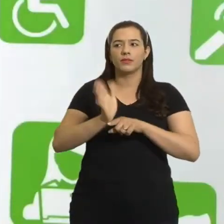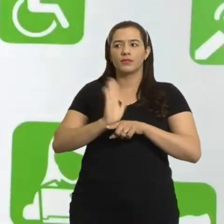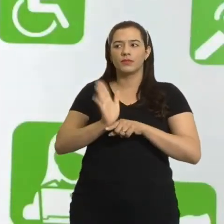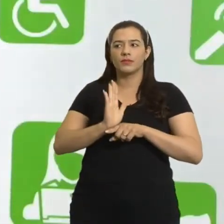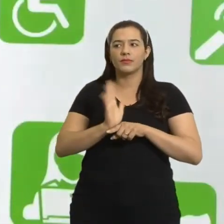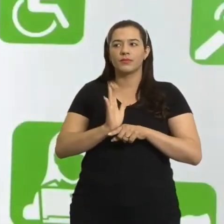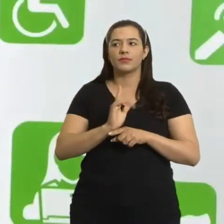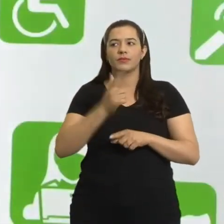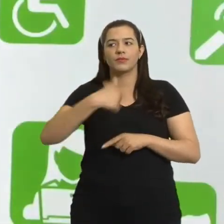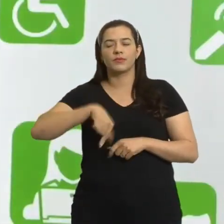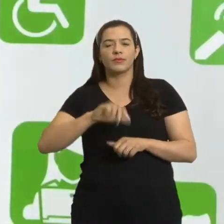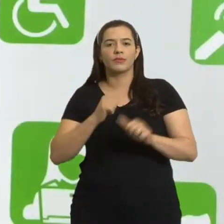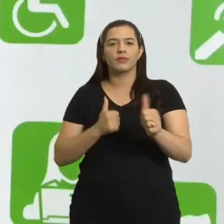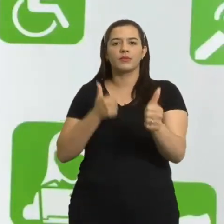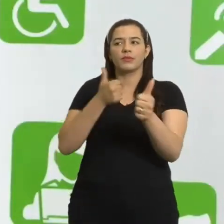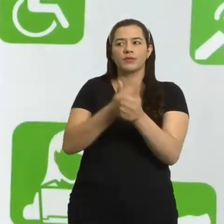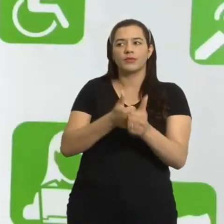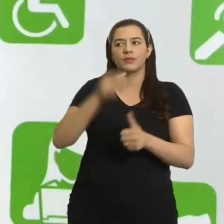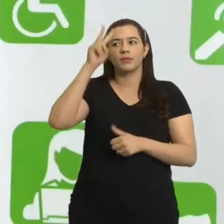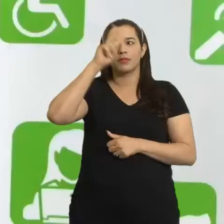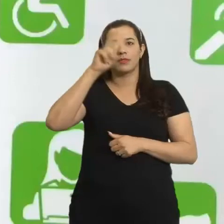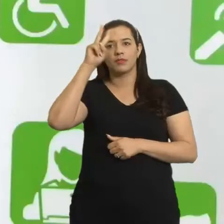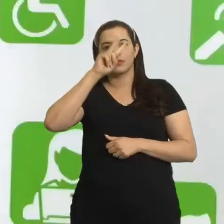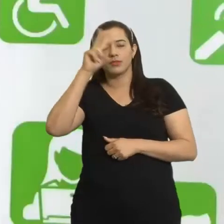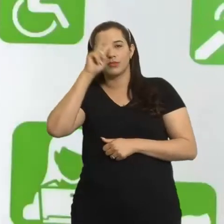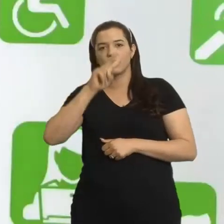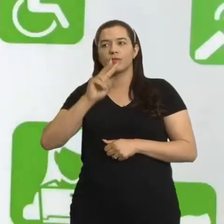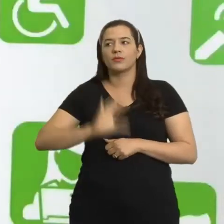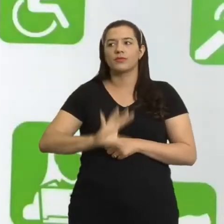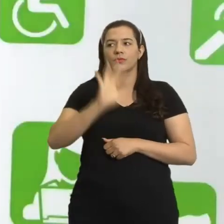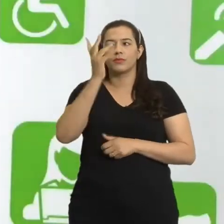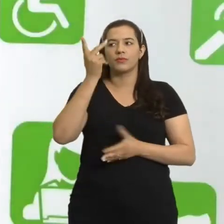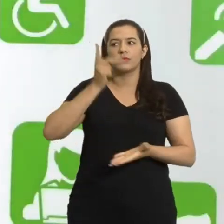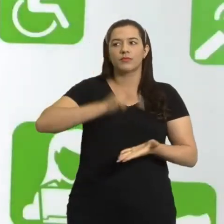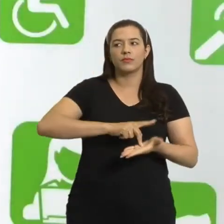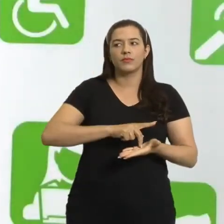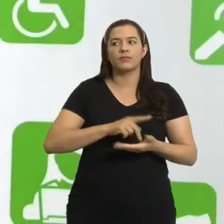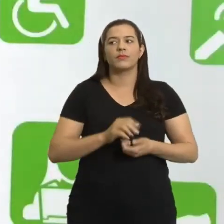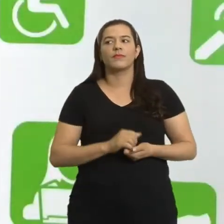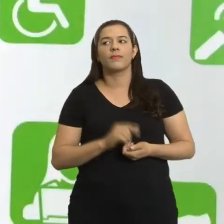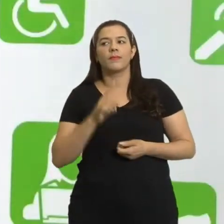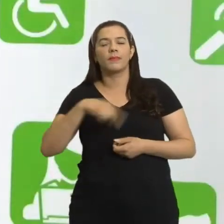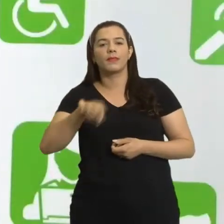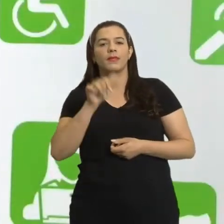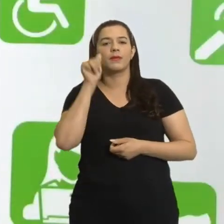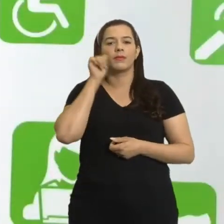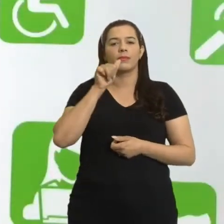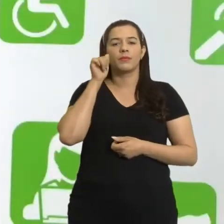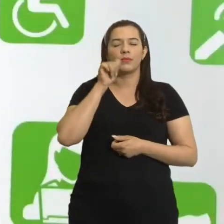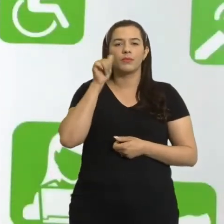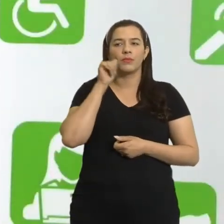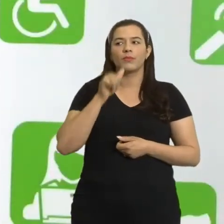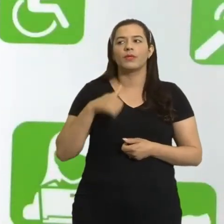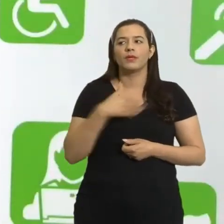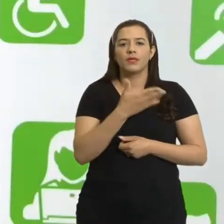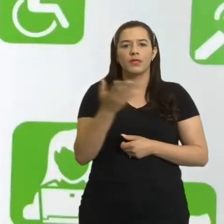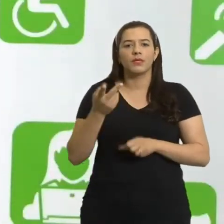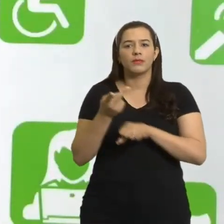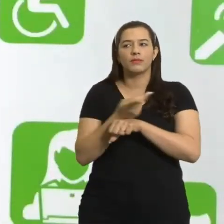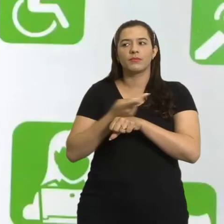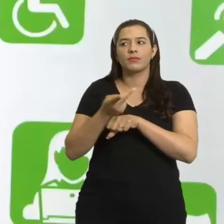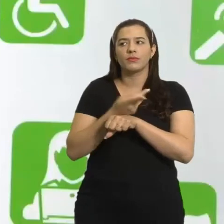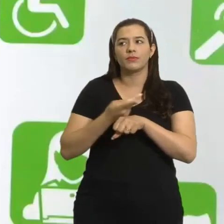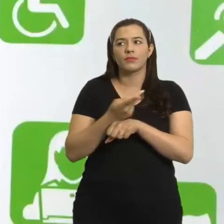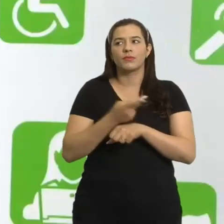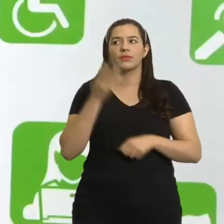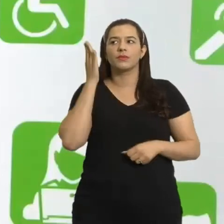gente acompanha a história baseada em fatos de uma mulher que procura